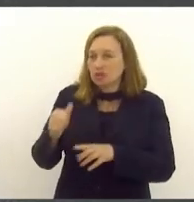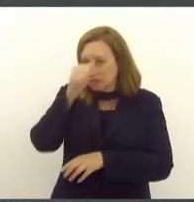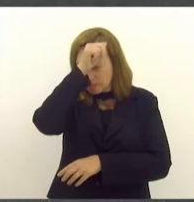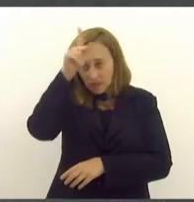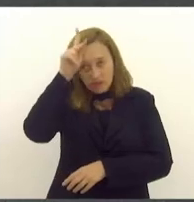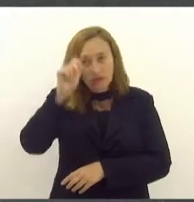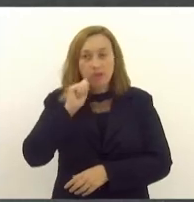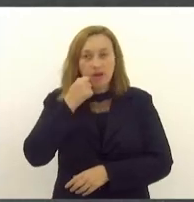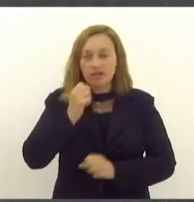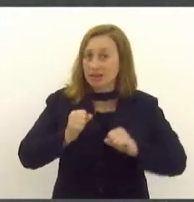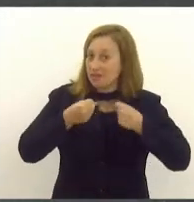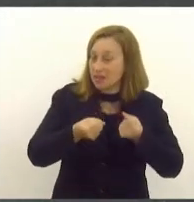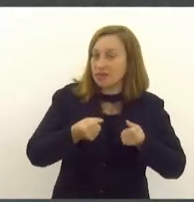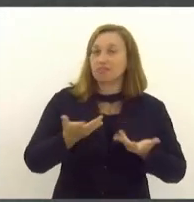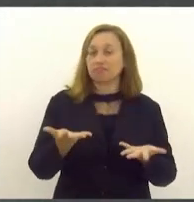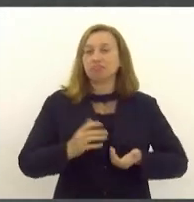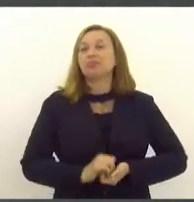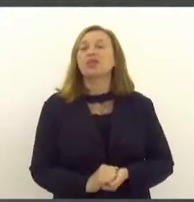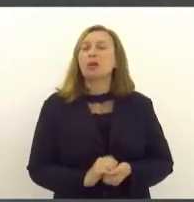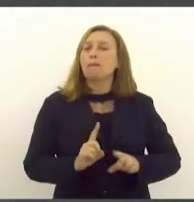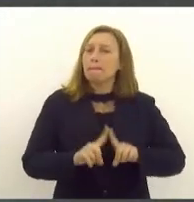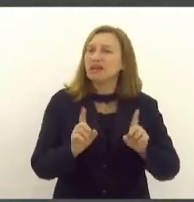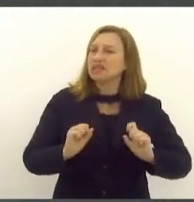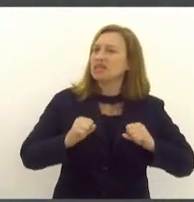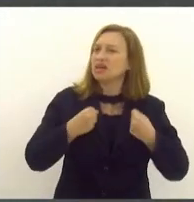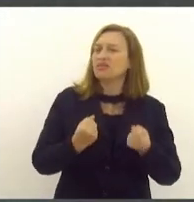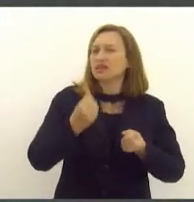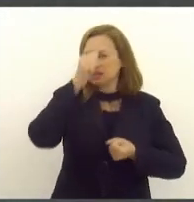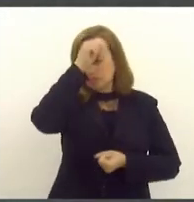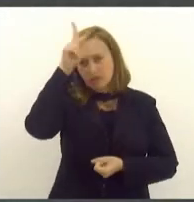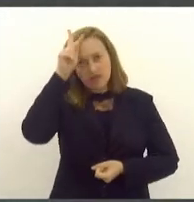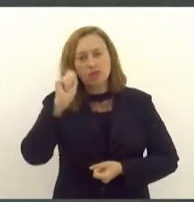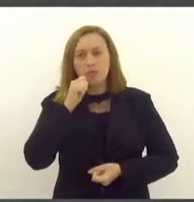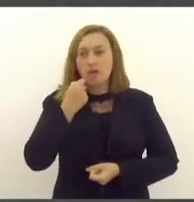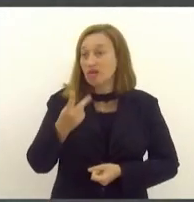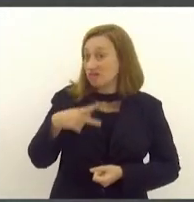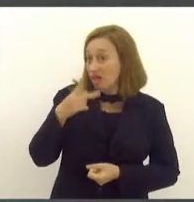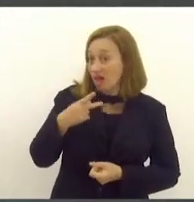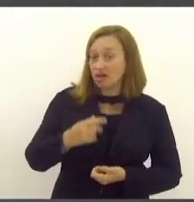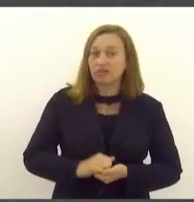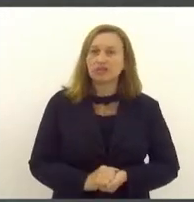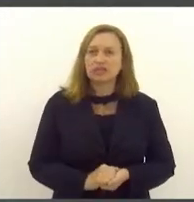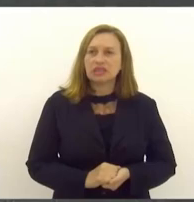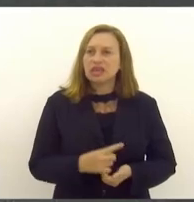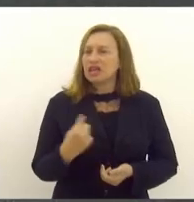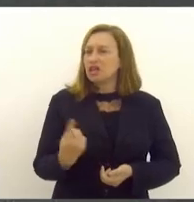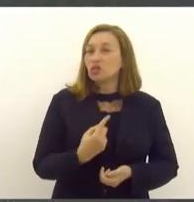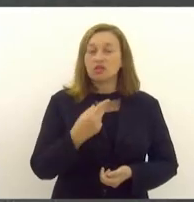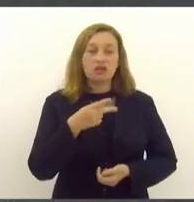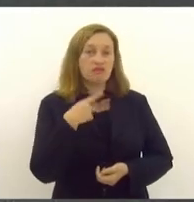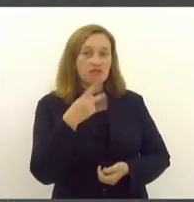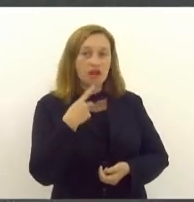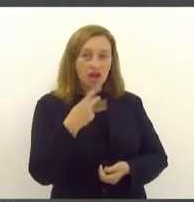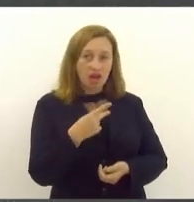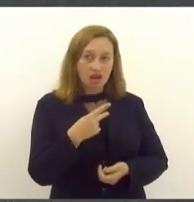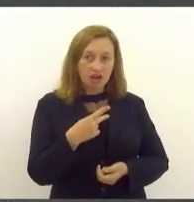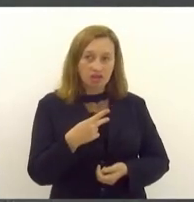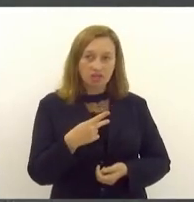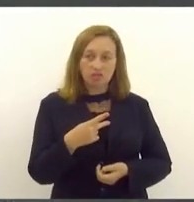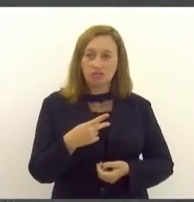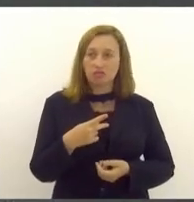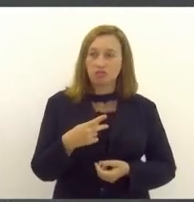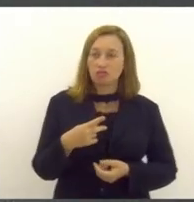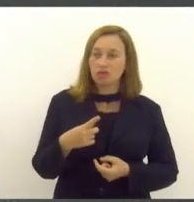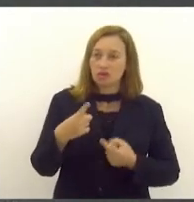Paes eles vão defender o Eduardo Paes na defesa do prefeito Eduardo Paes eles disseram que a nossa fala foi vírus lenta